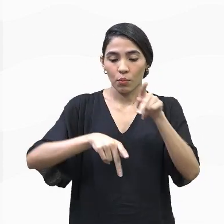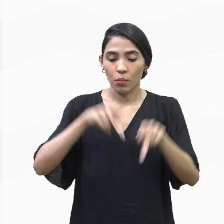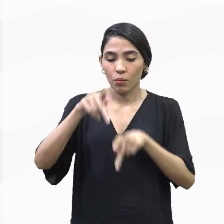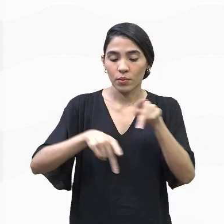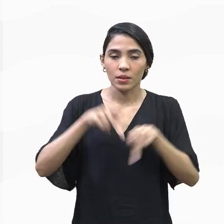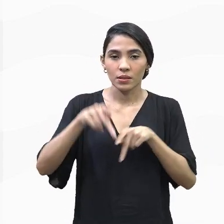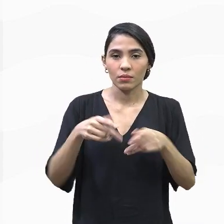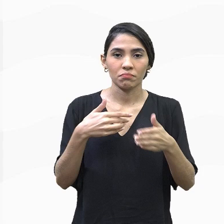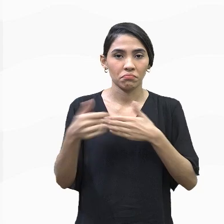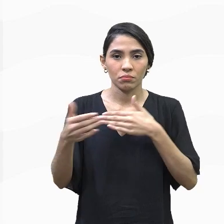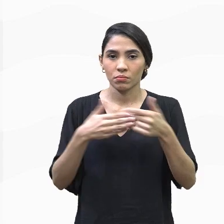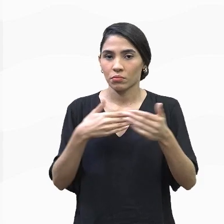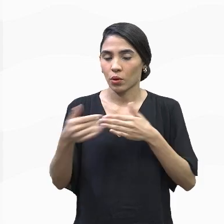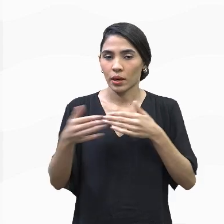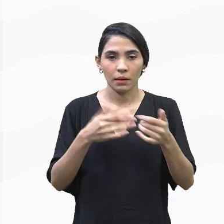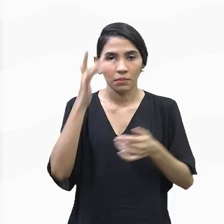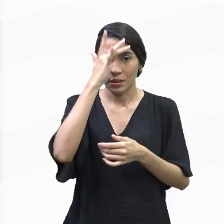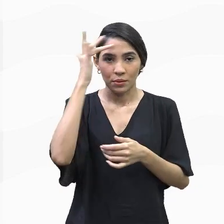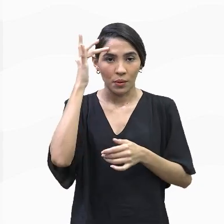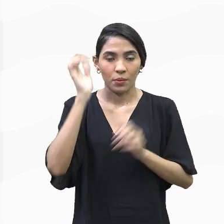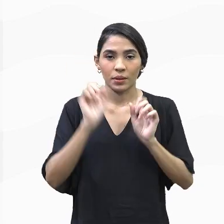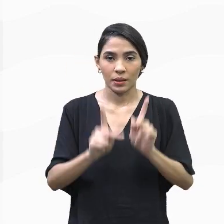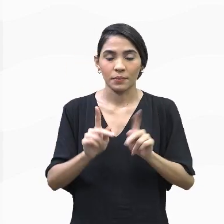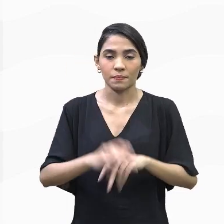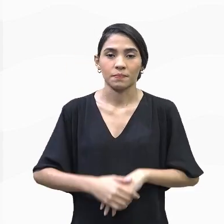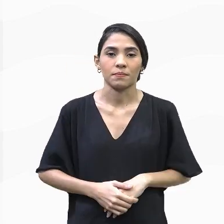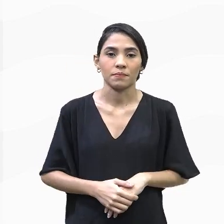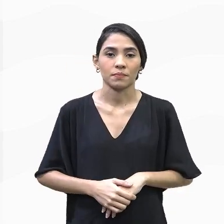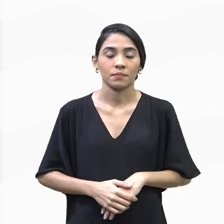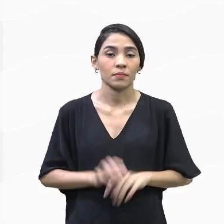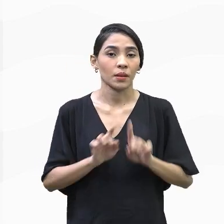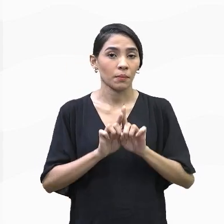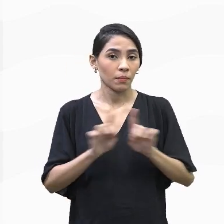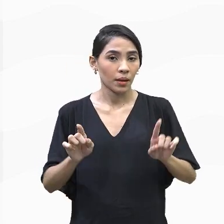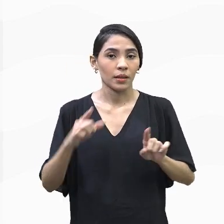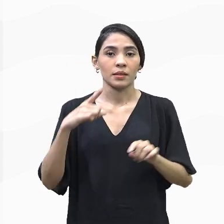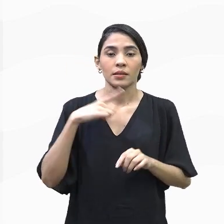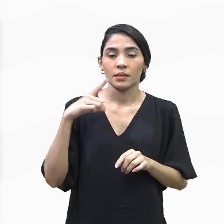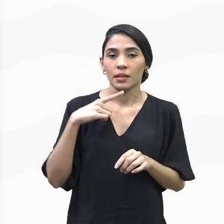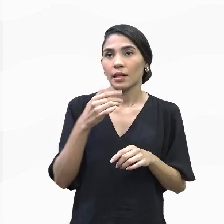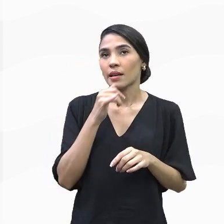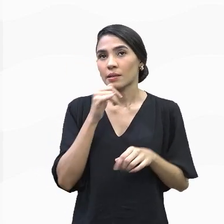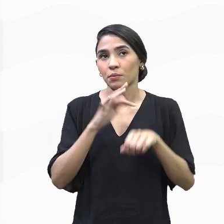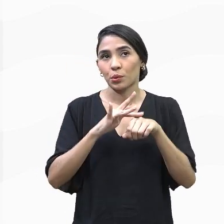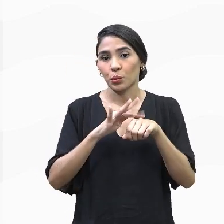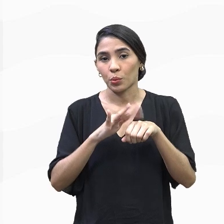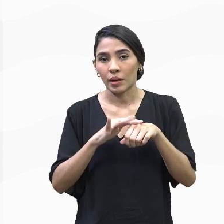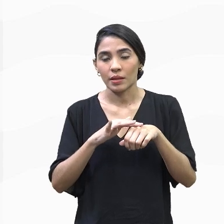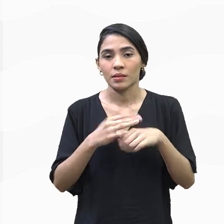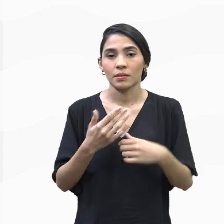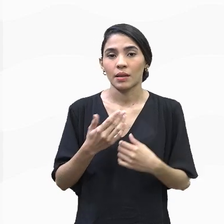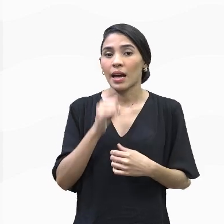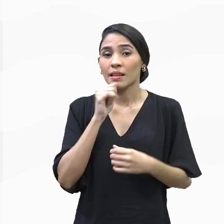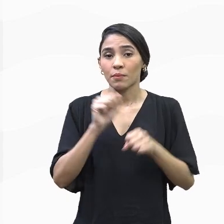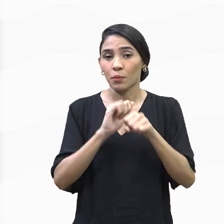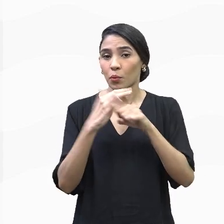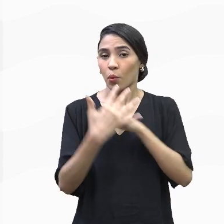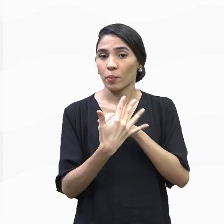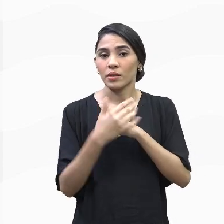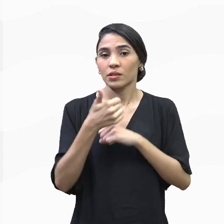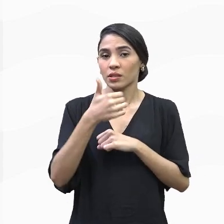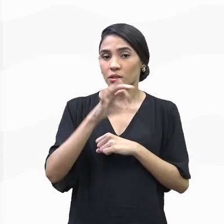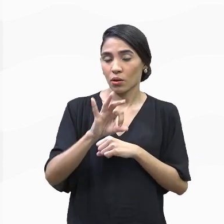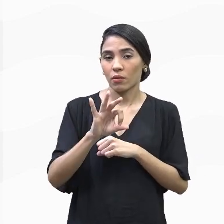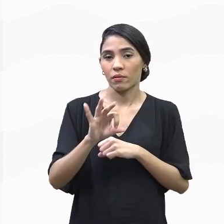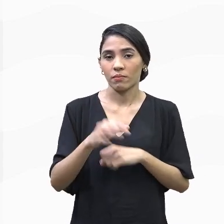aqui, não importa o tamanho, certo? Mas tem uma determinada doença por ali, a Covid, nós acabamos de passar por